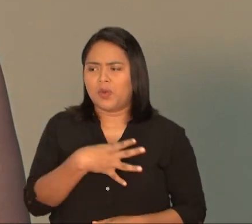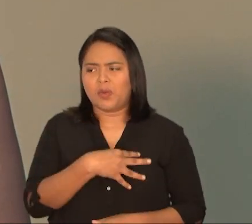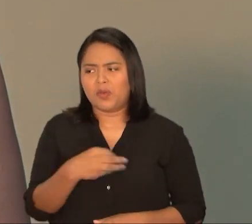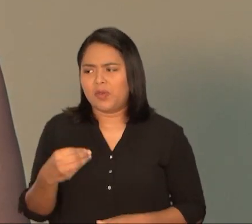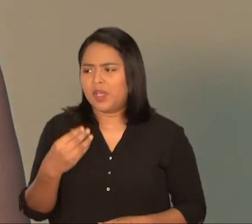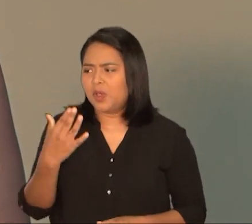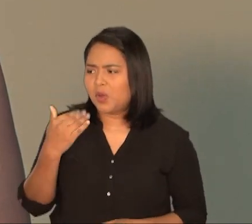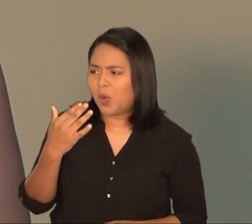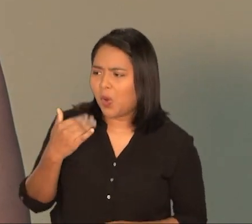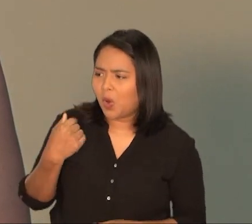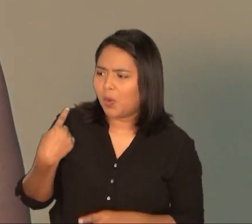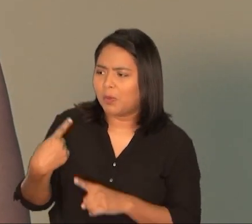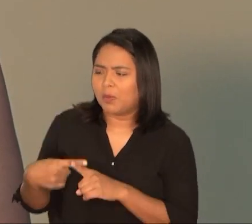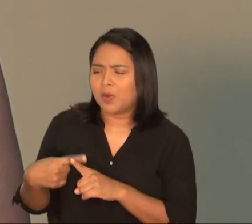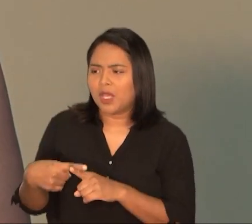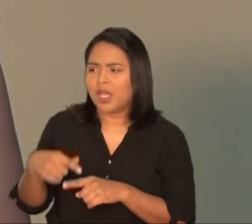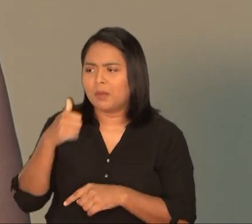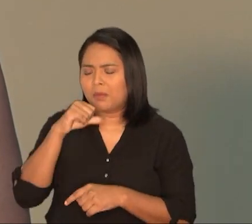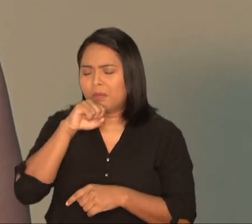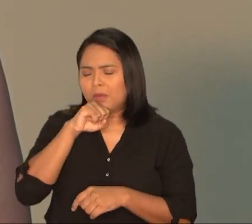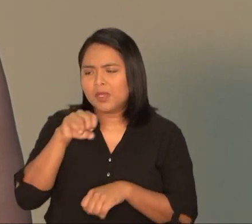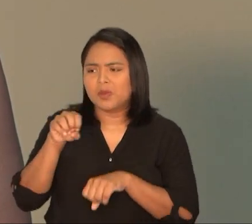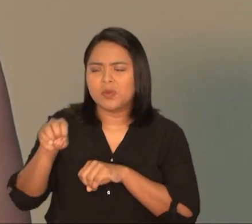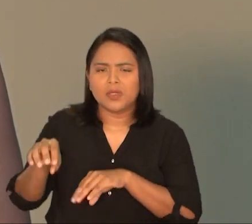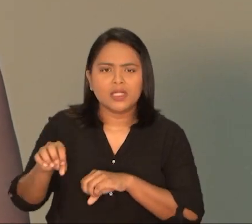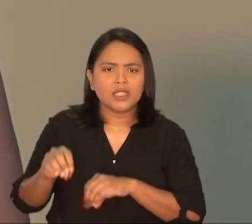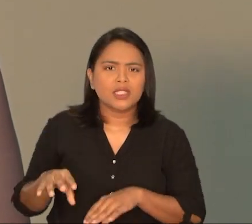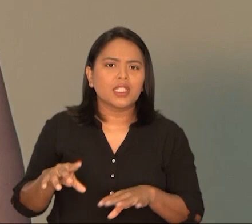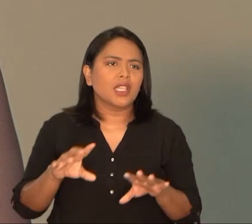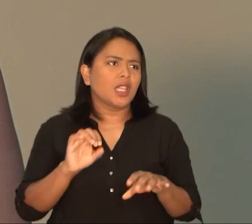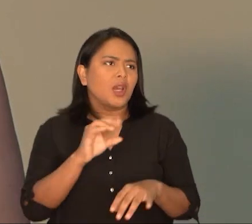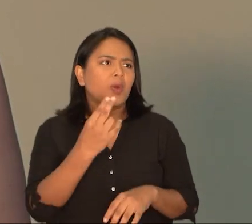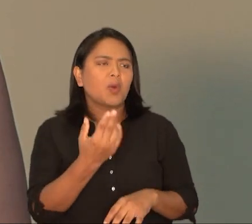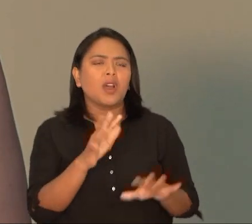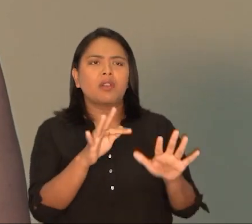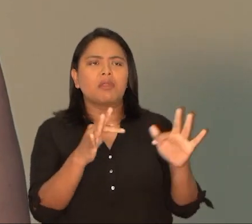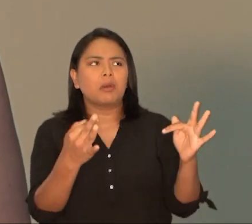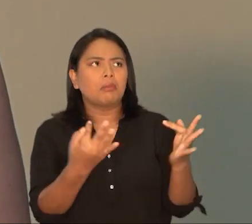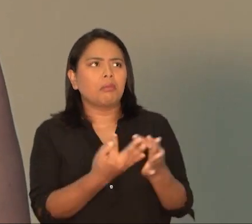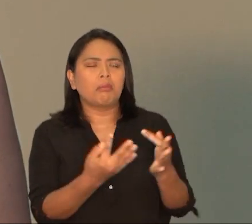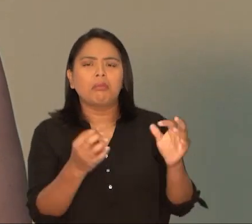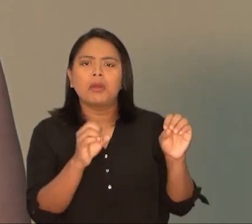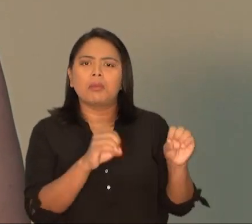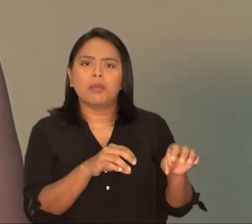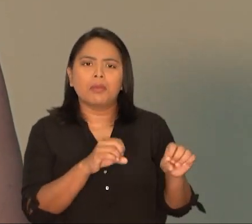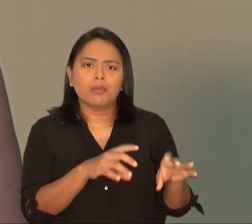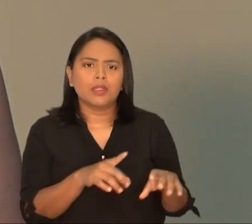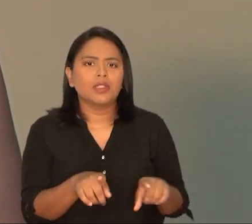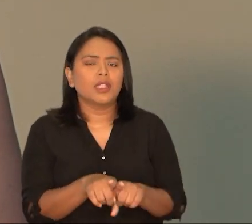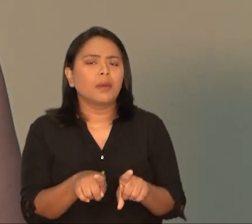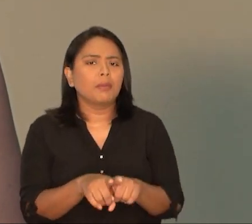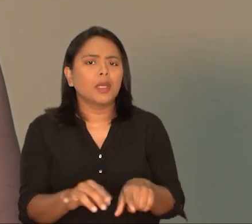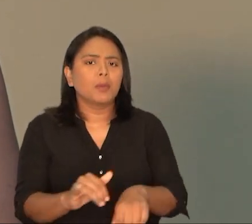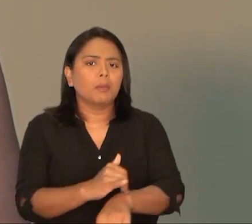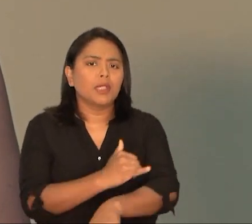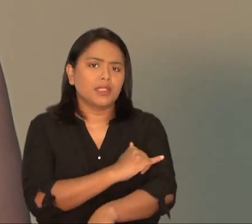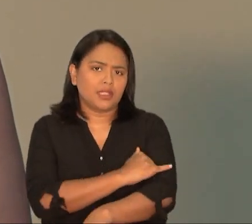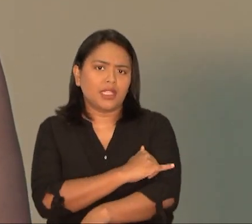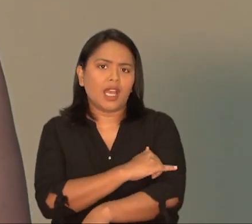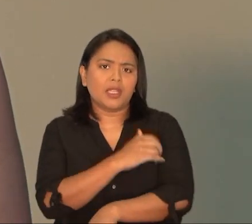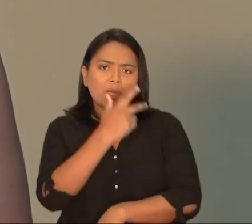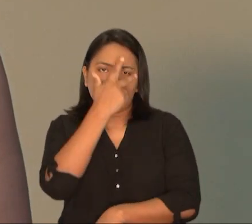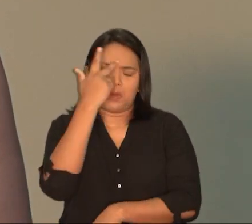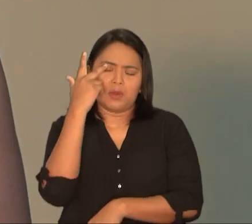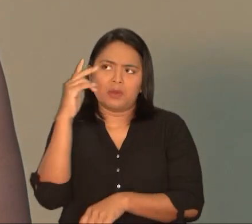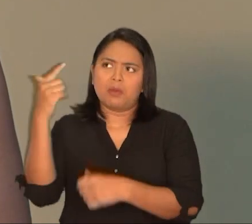a mãe não educa, ele se comporta dessa forma porque a família não educa. E até em relação à obesidade, né? As pessoas criticam como